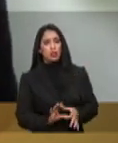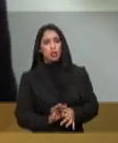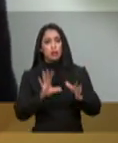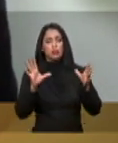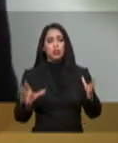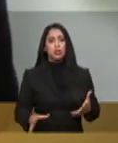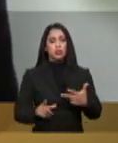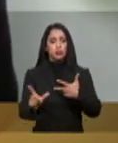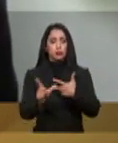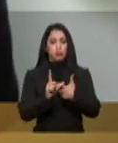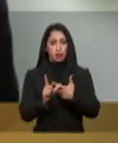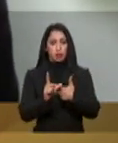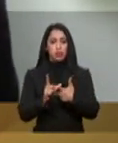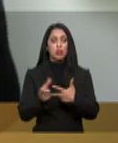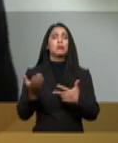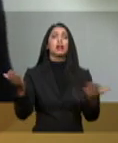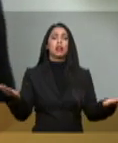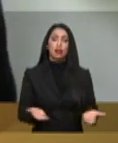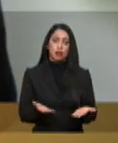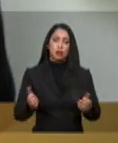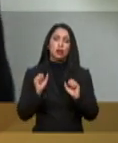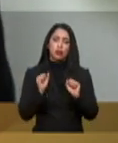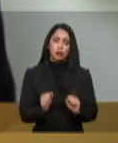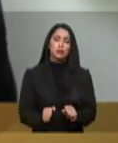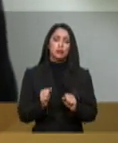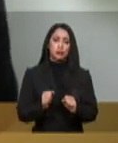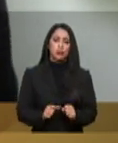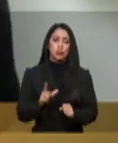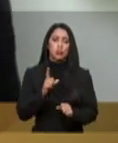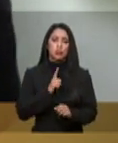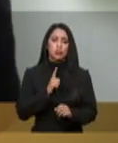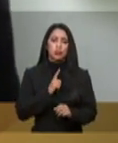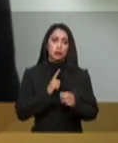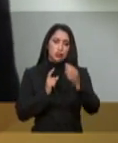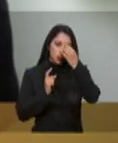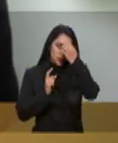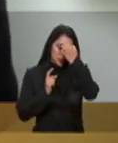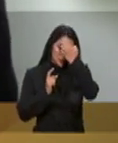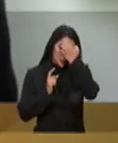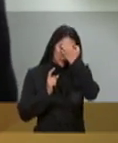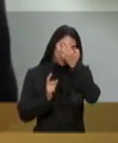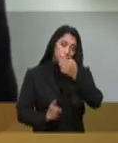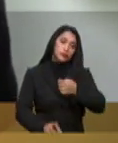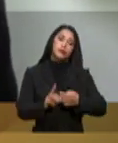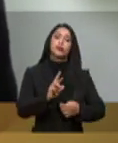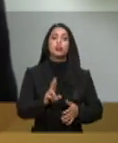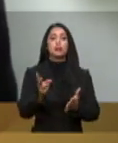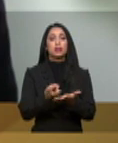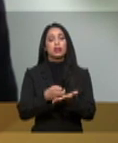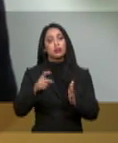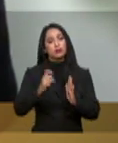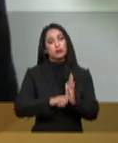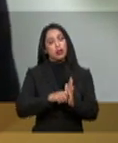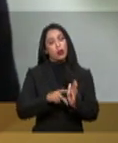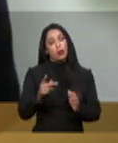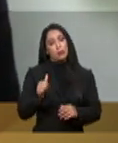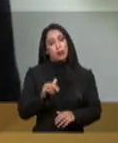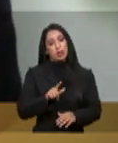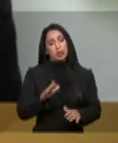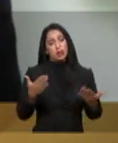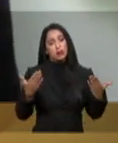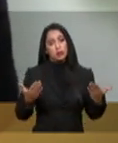Poder Legislativo, para que agora se passe a impor a expedição assodada de representações fiscais para fins penais.